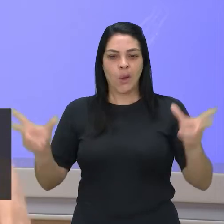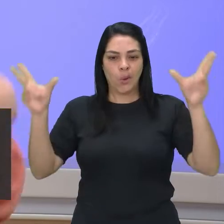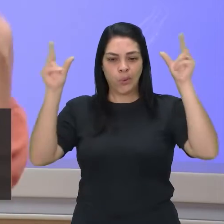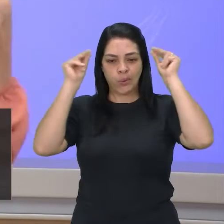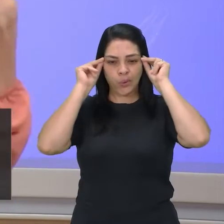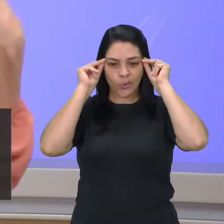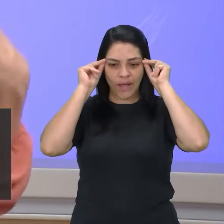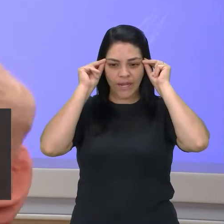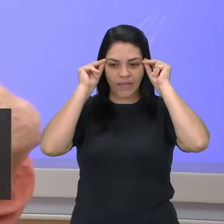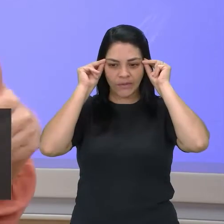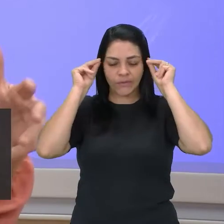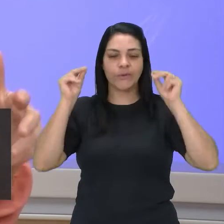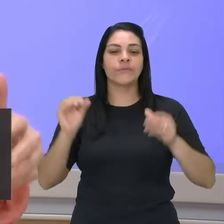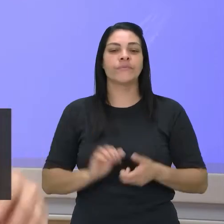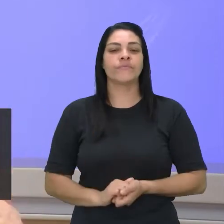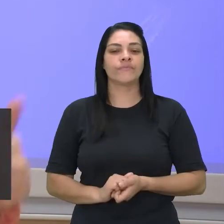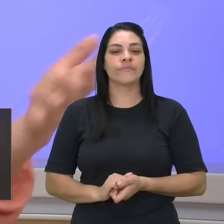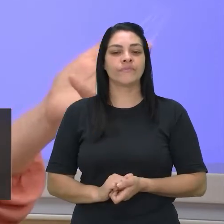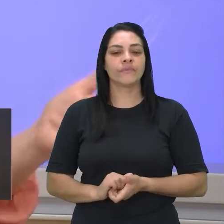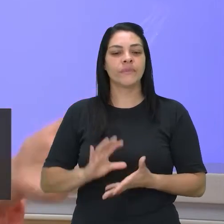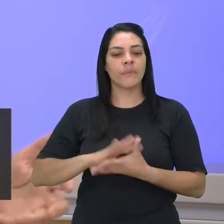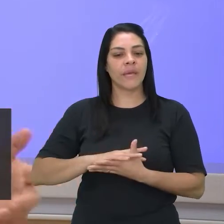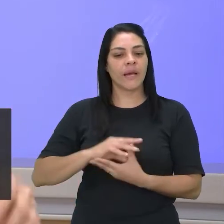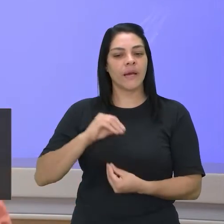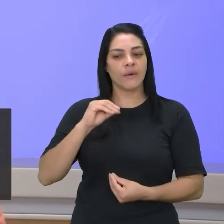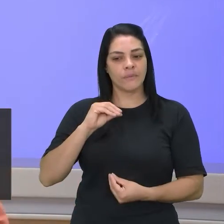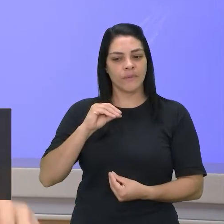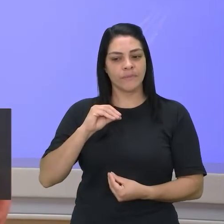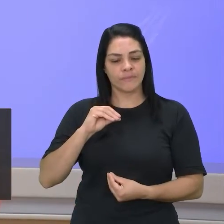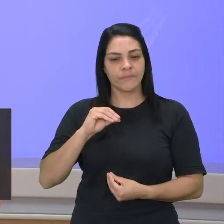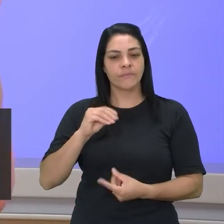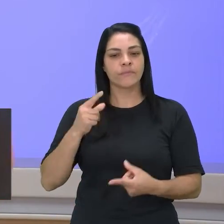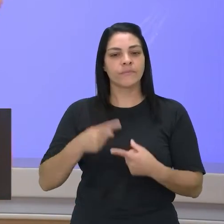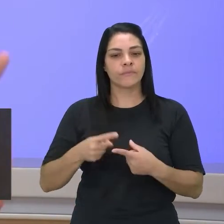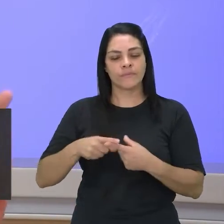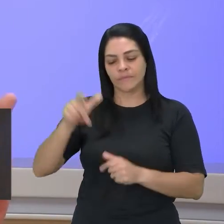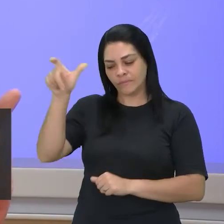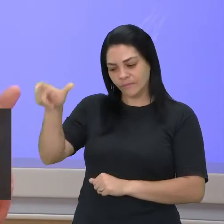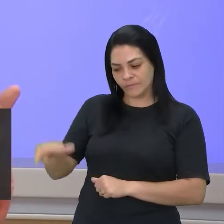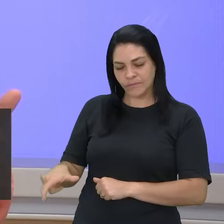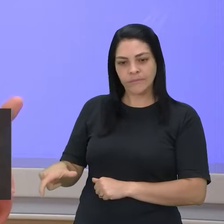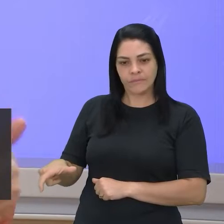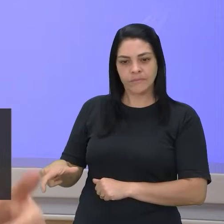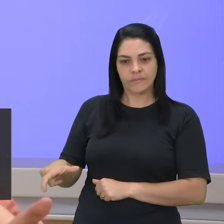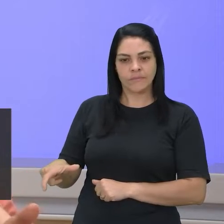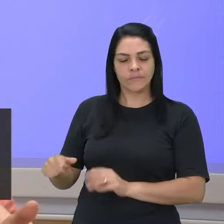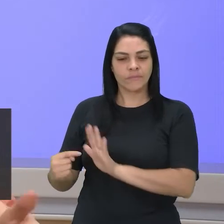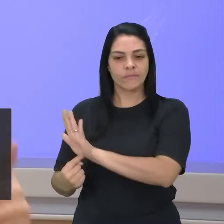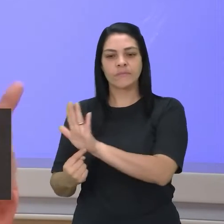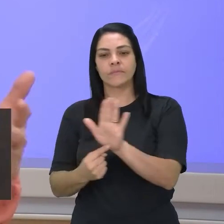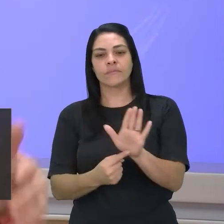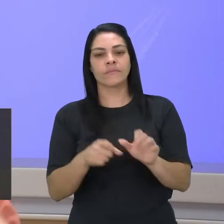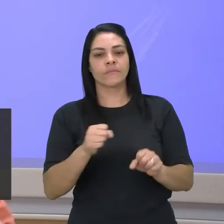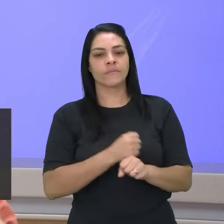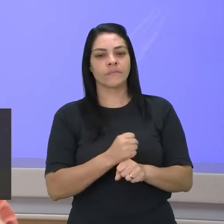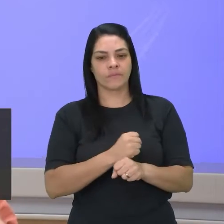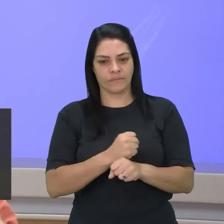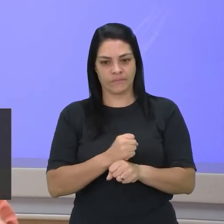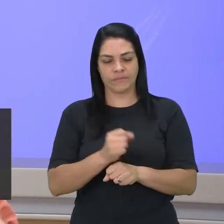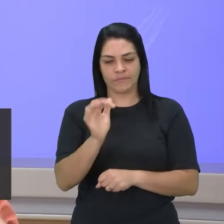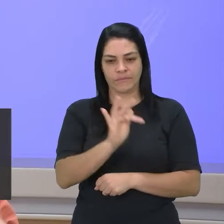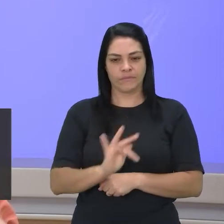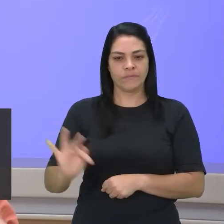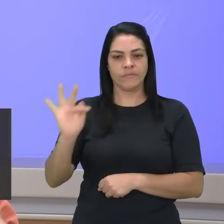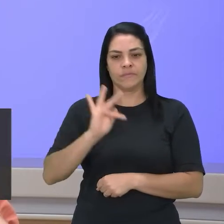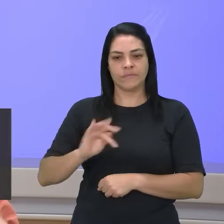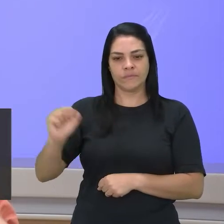sabe? Aquela, né? Porque a Michele Sato acabou falecendo esse ano, da Federal do Mato